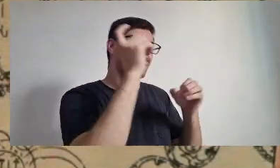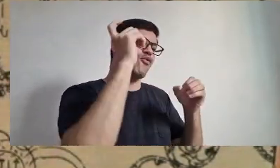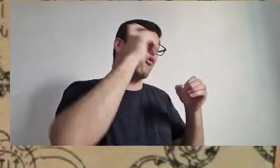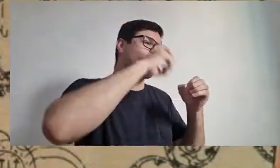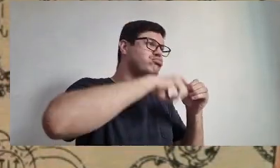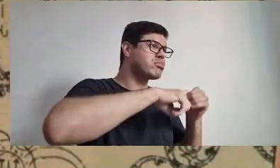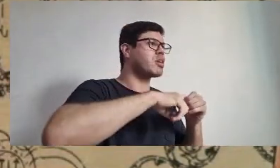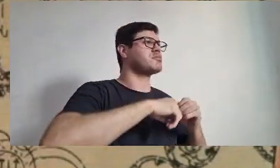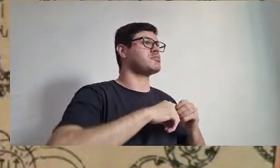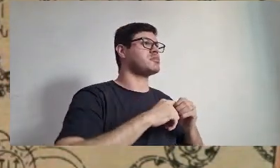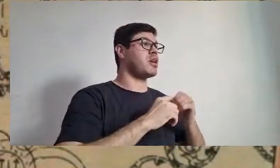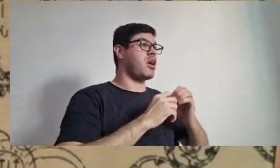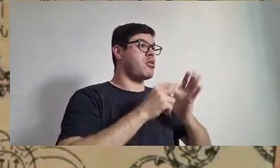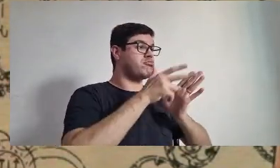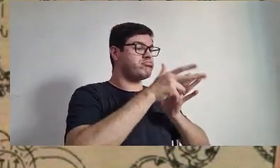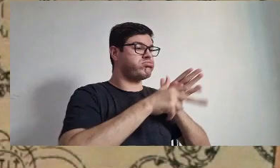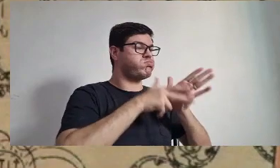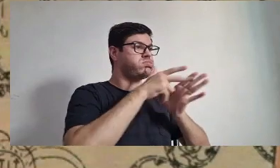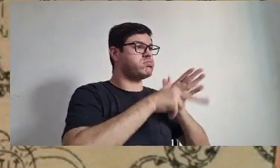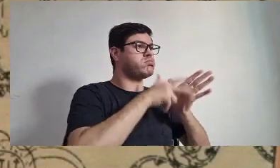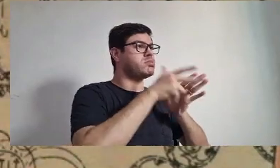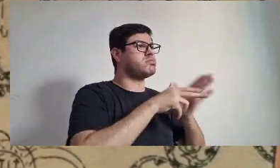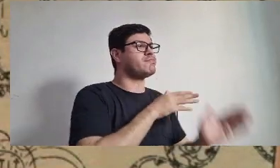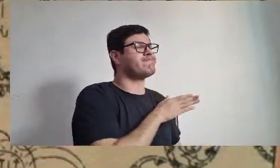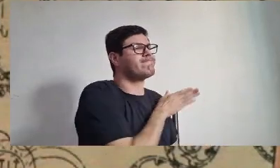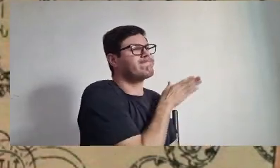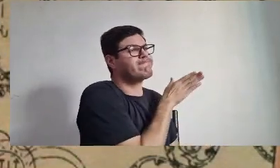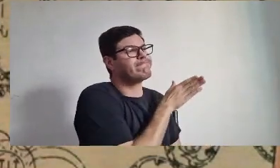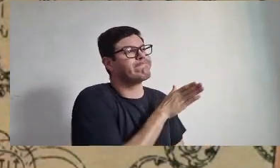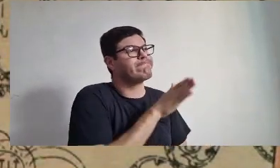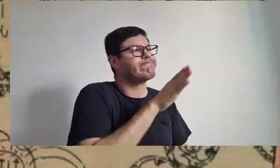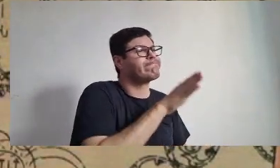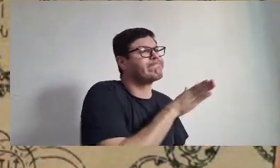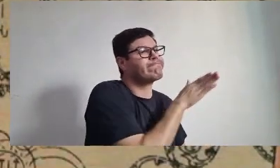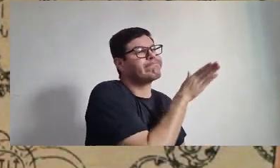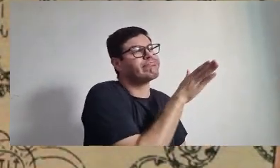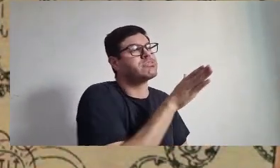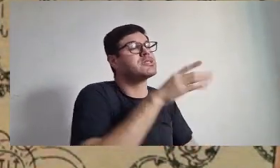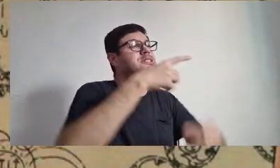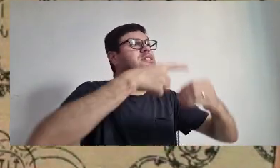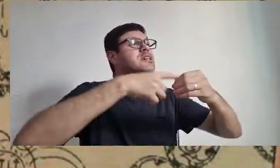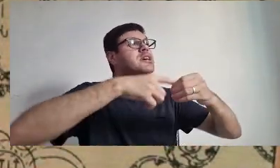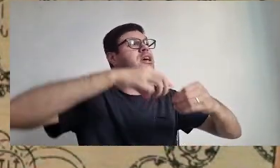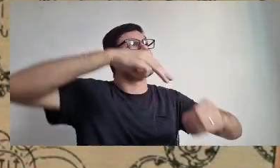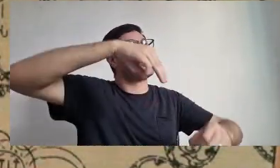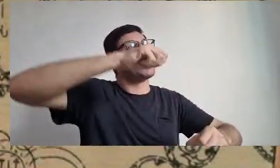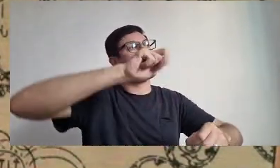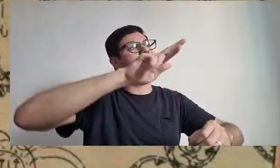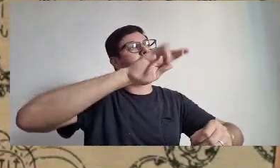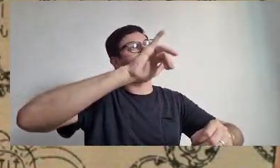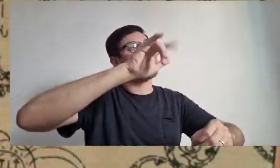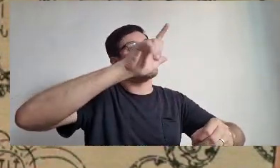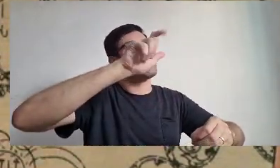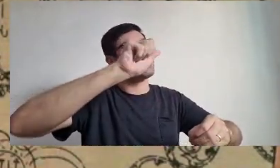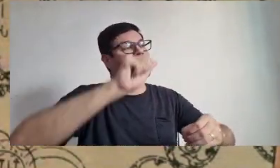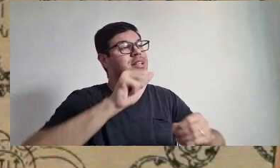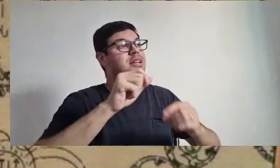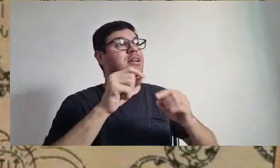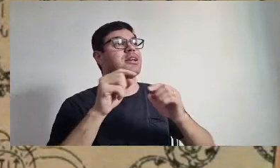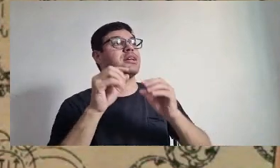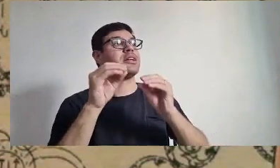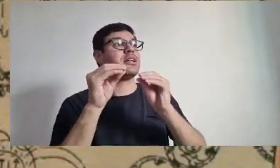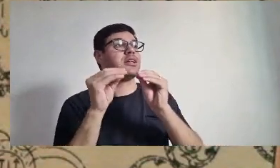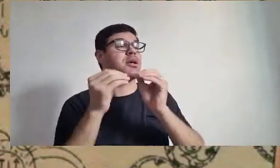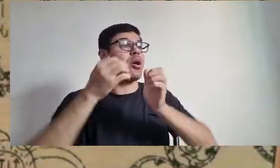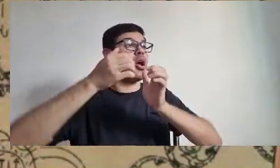Peguei o trem, fui até Marília, depois um ônibus até Assis no ônibus